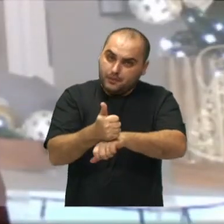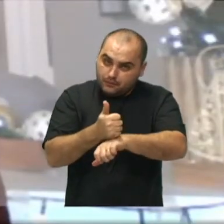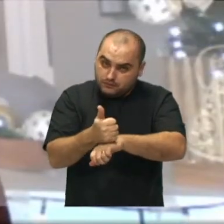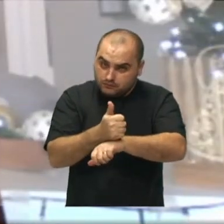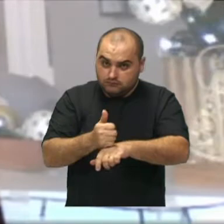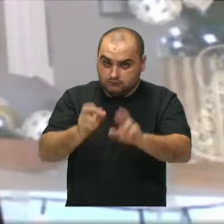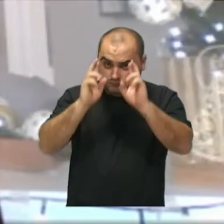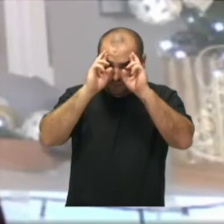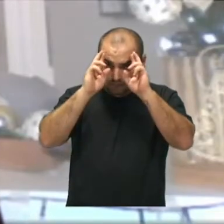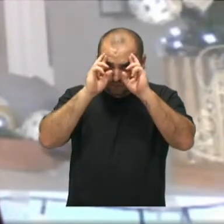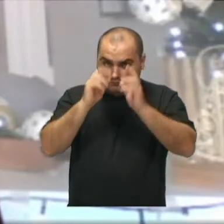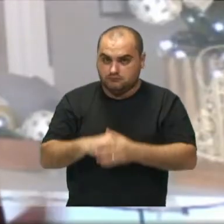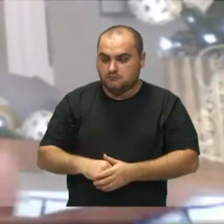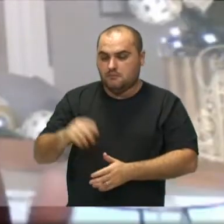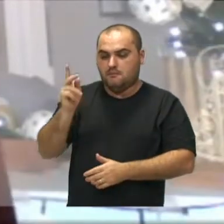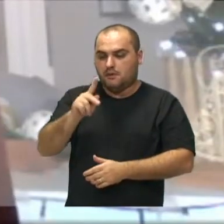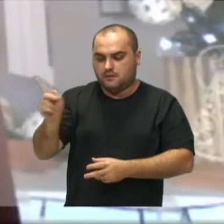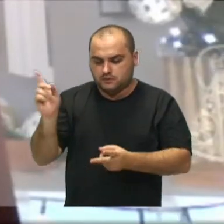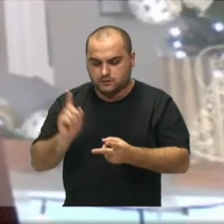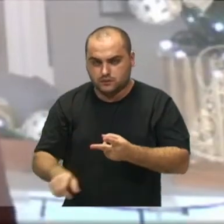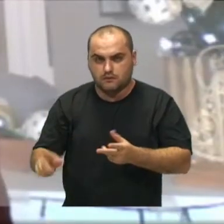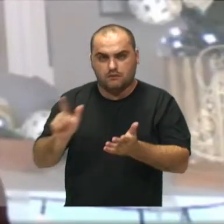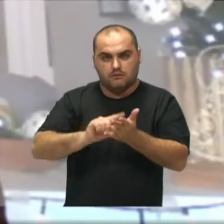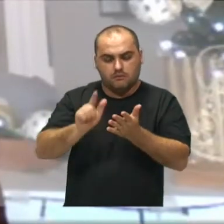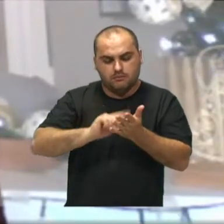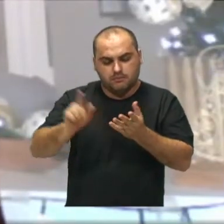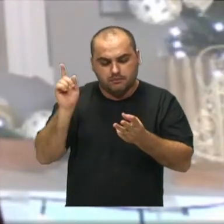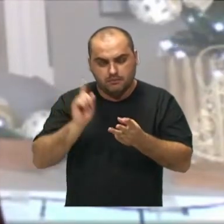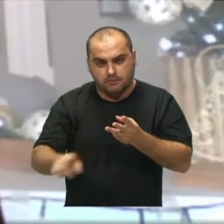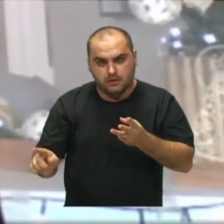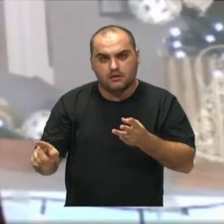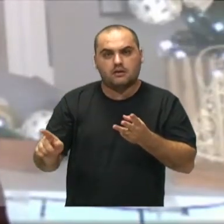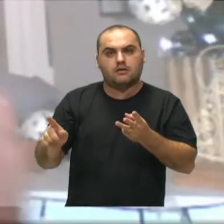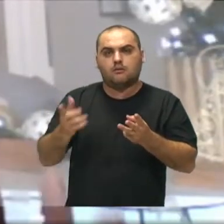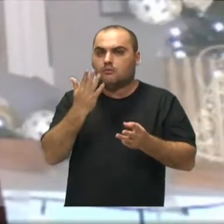por isso, os educadores, o pessoal da limpeza,